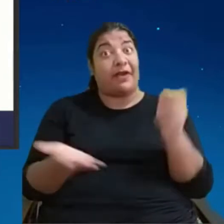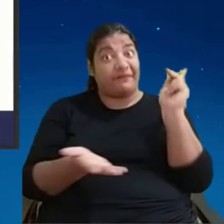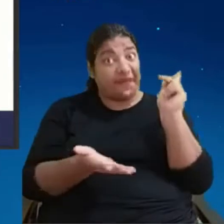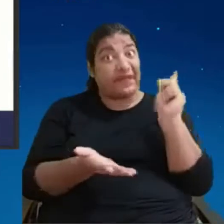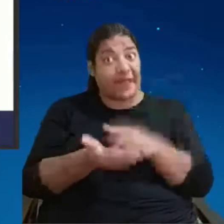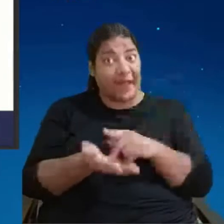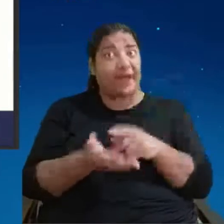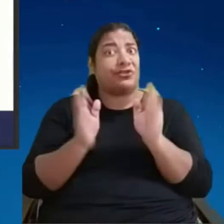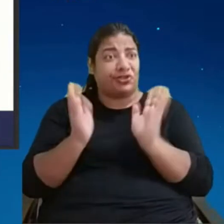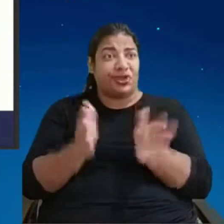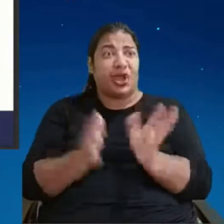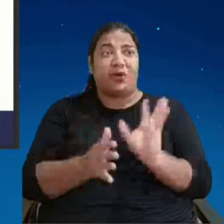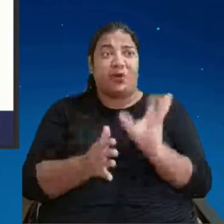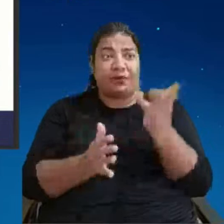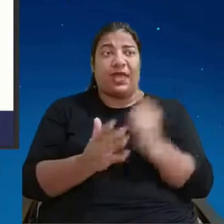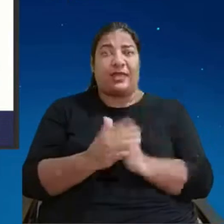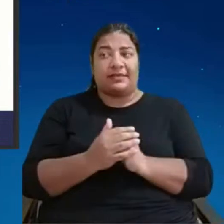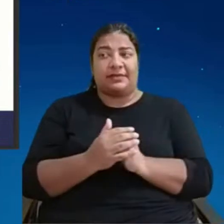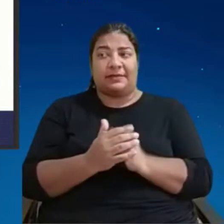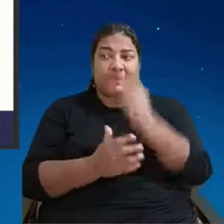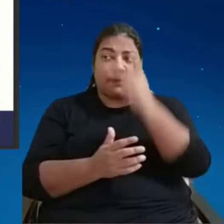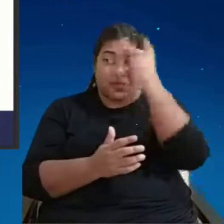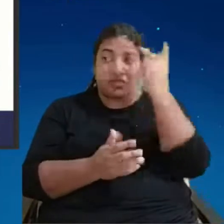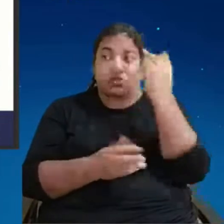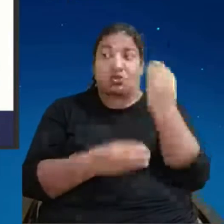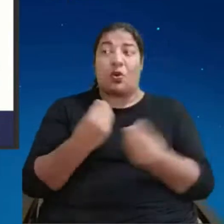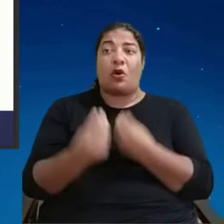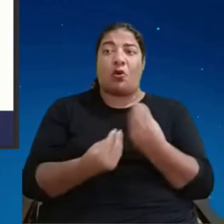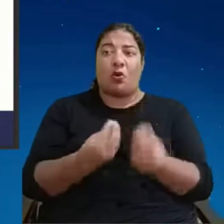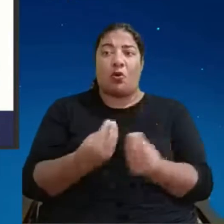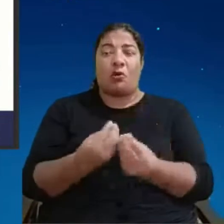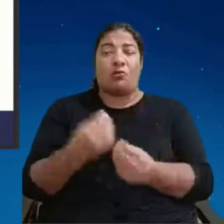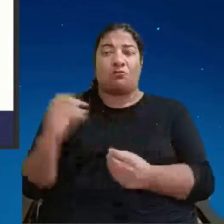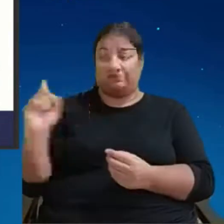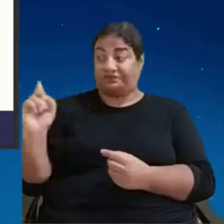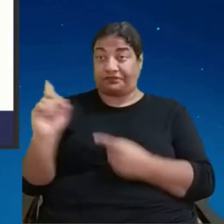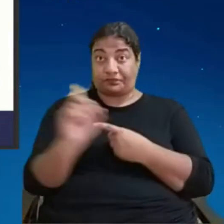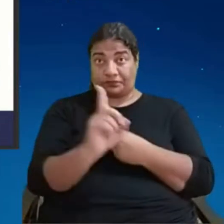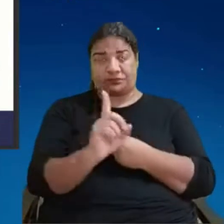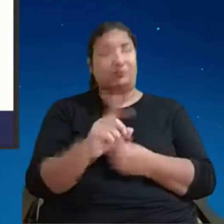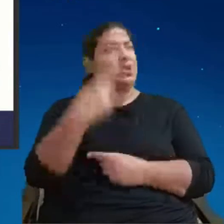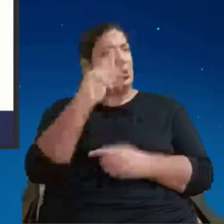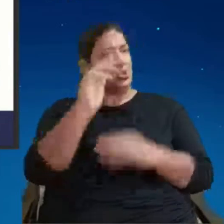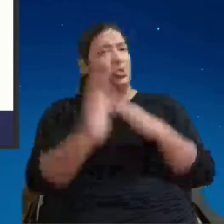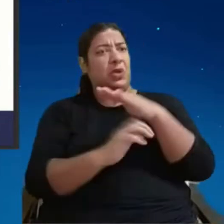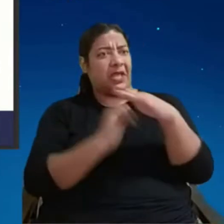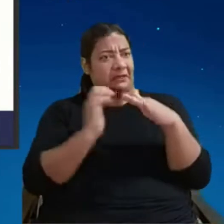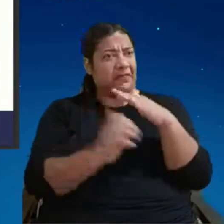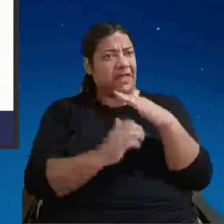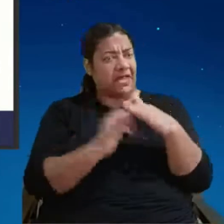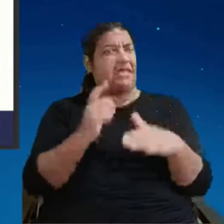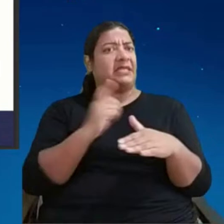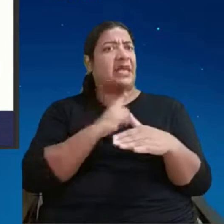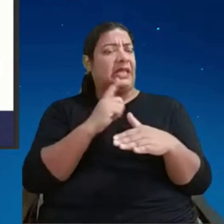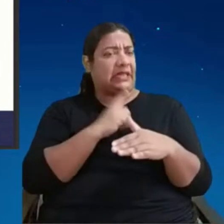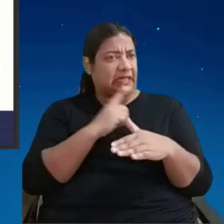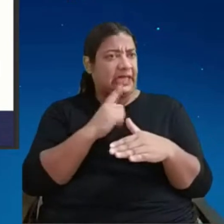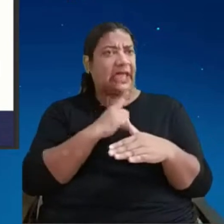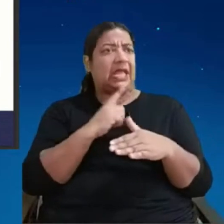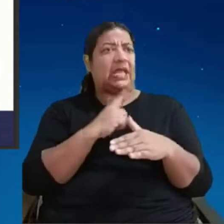Marisa, o candidato já vem dizendo para mim assim, olha só, a sua empresa teve a empresa que você está selecionando teve um turnover